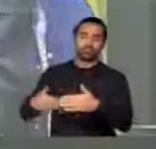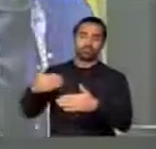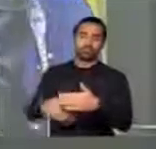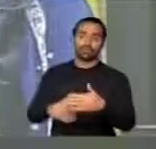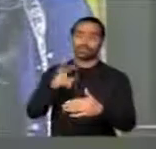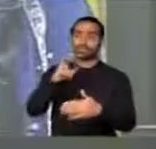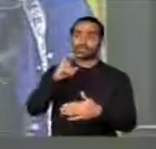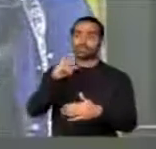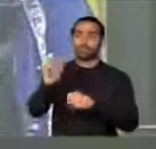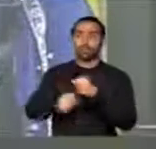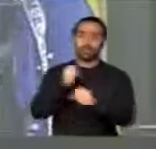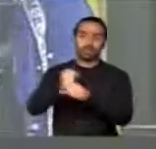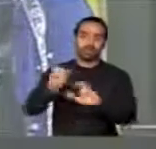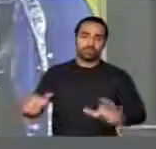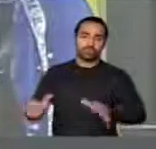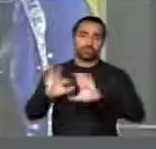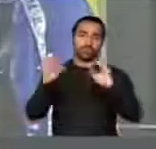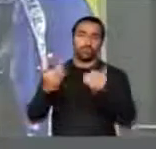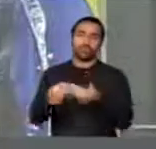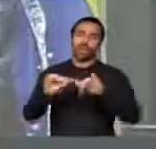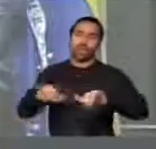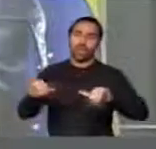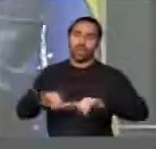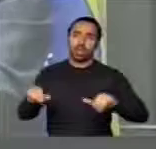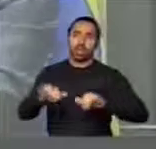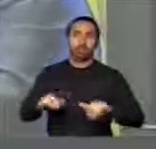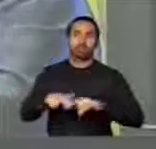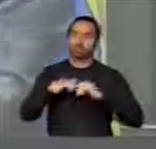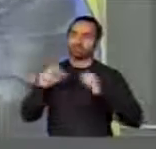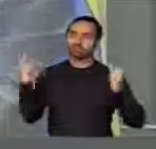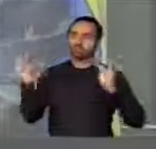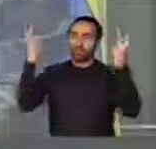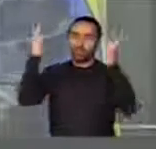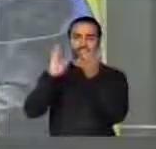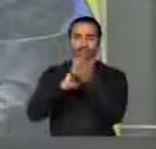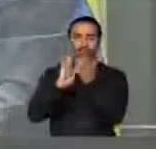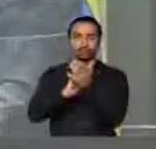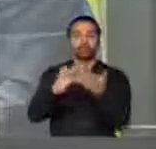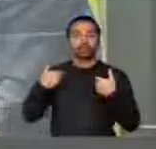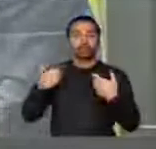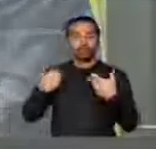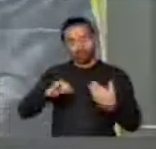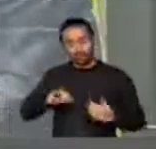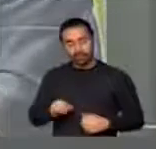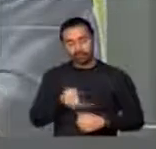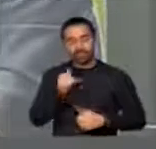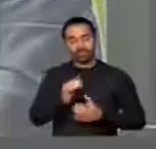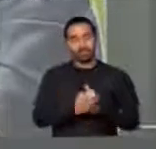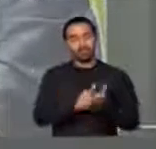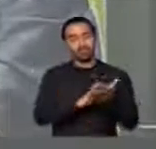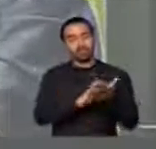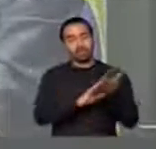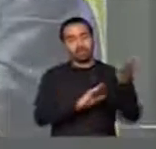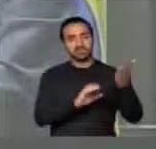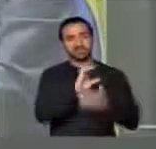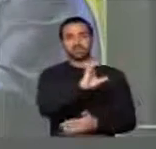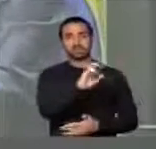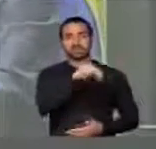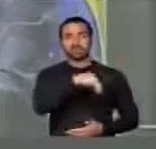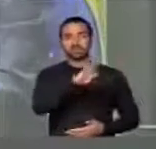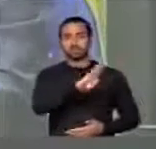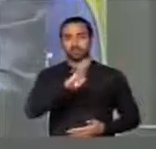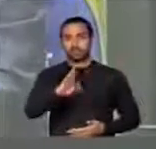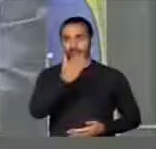meio século, e é sem sombra de dúvida vitoriosa, e eu quero aproveitar para saudar a CNBB aqui